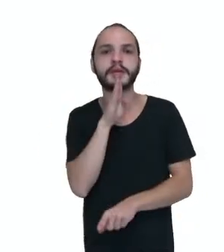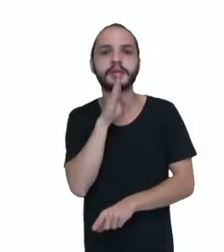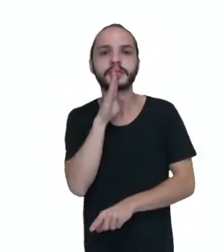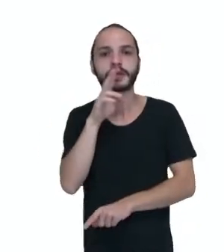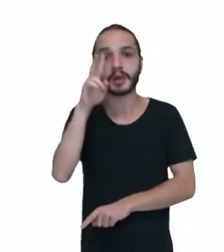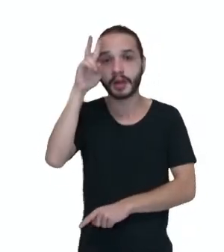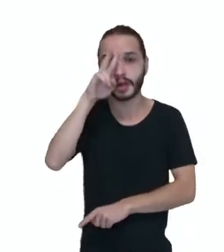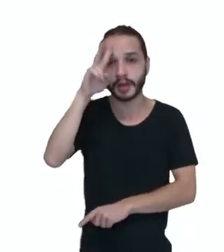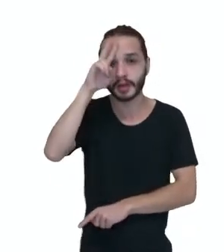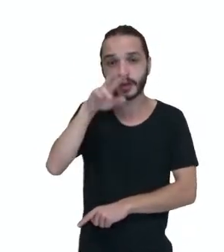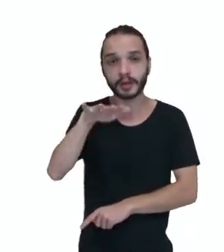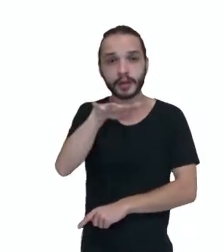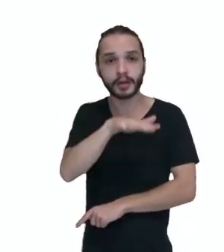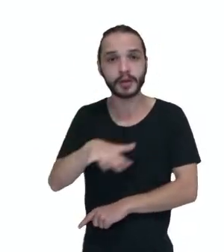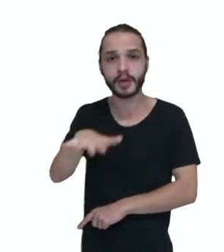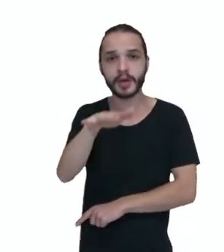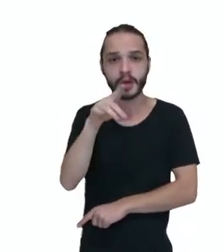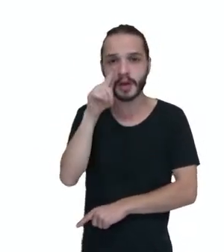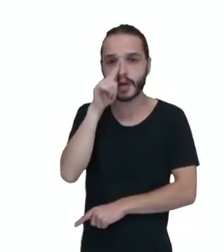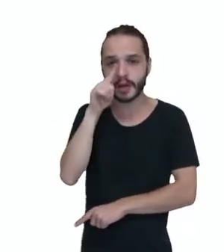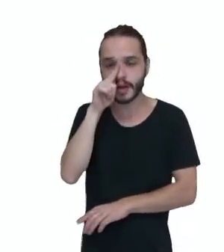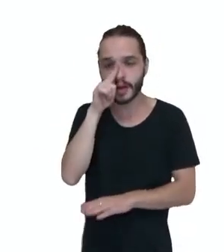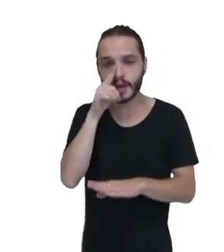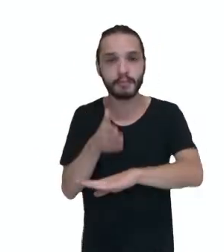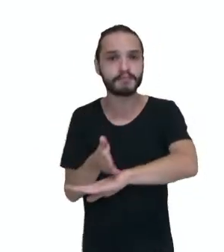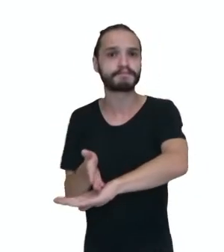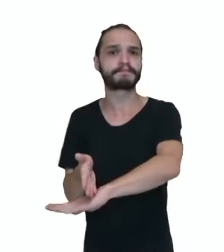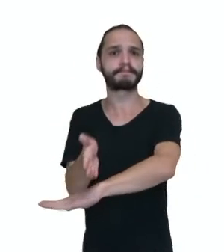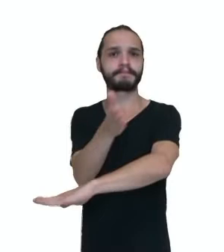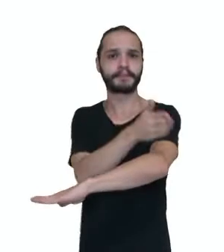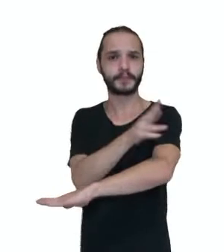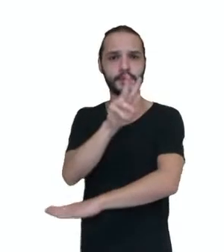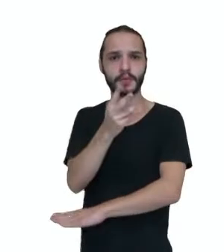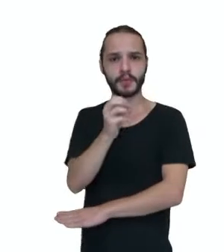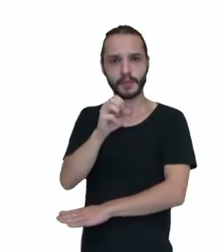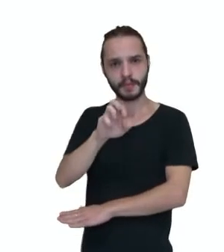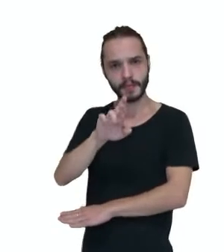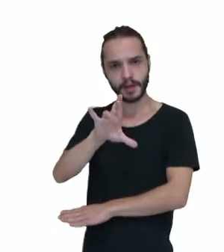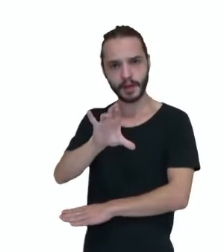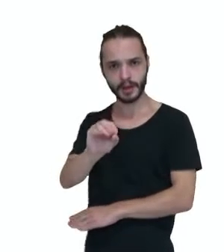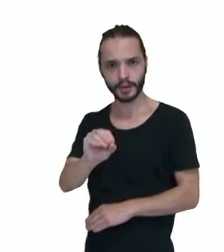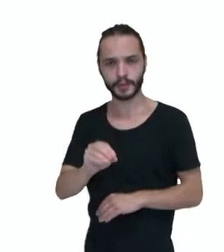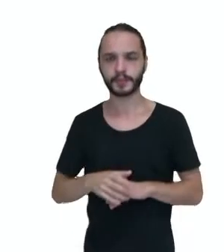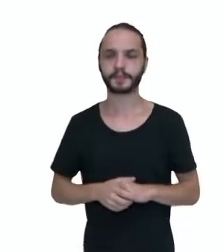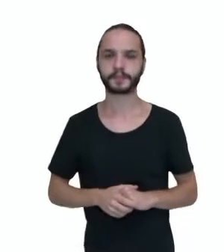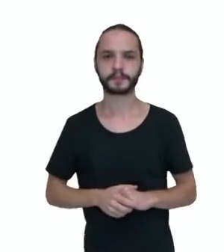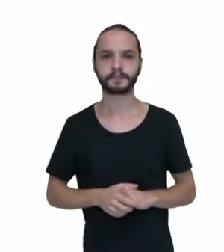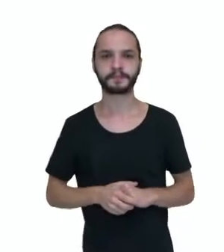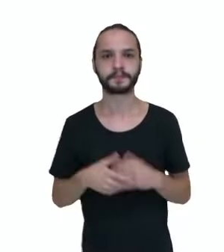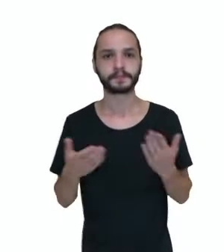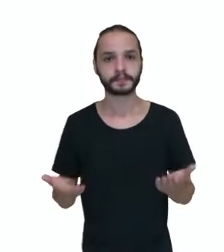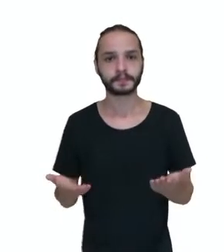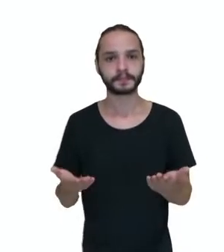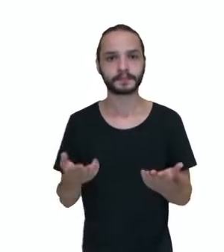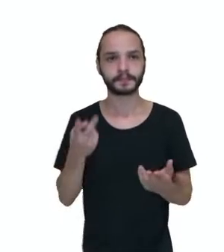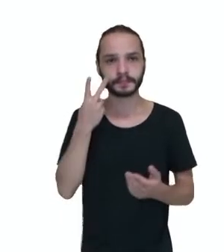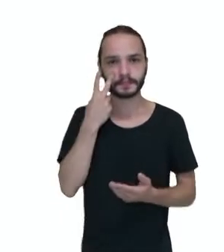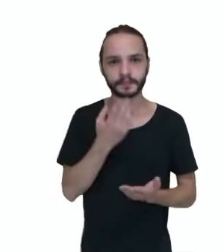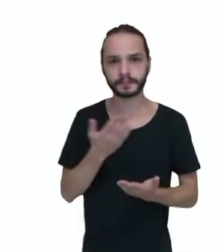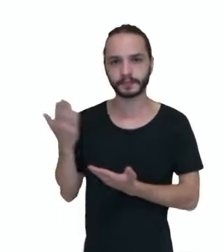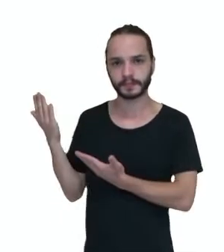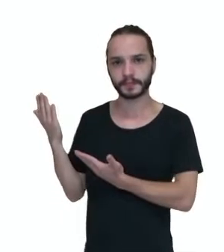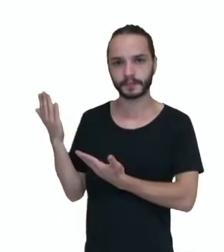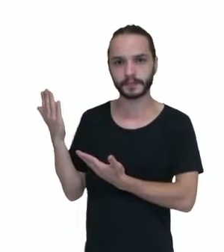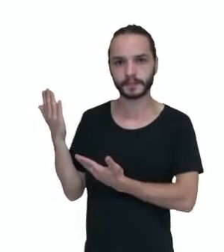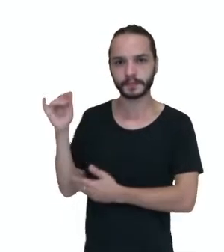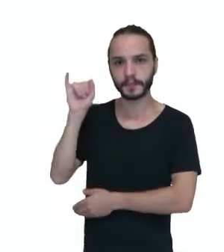grego durante o período pré-homérico. Então, assim, ao observar a imagem ao